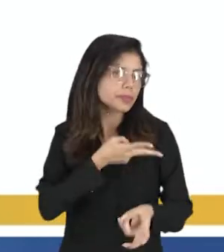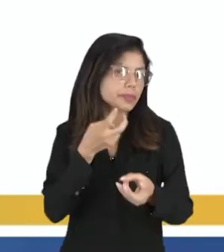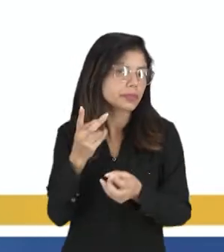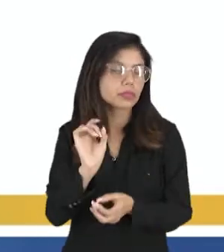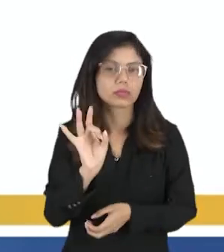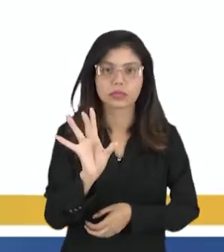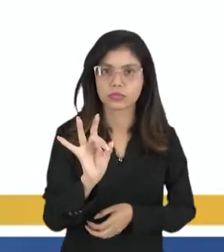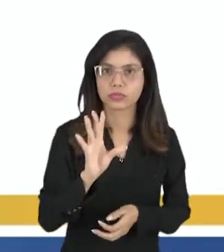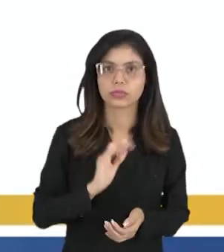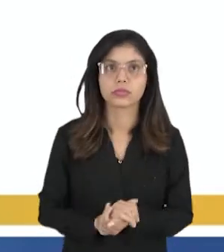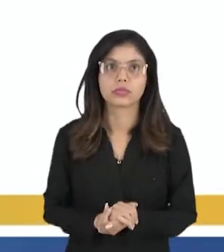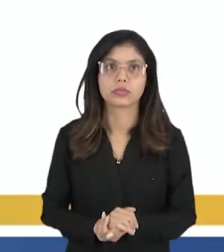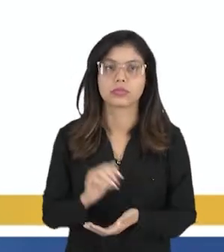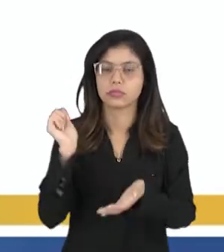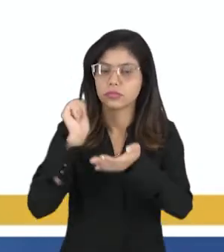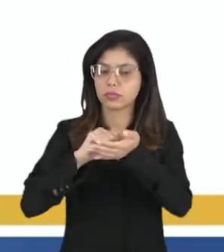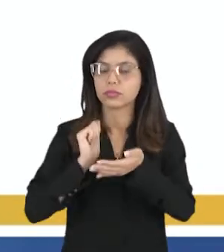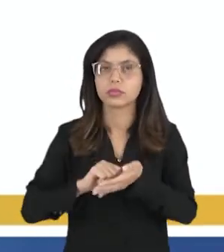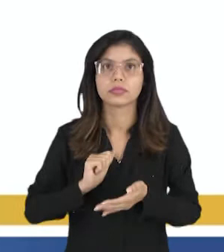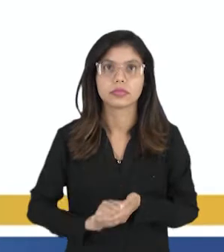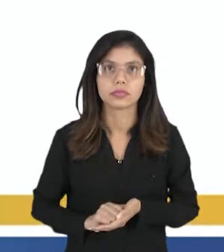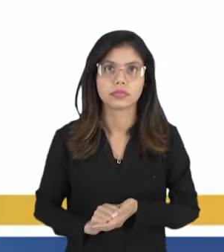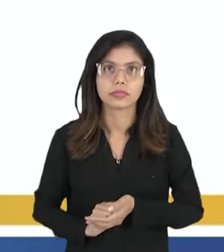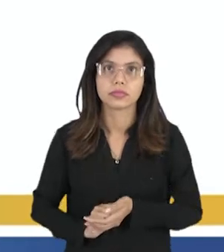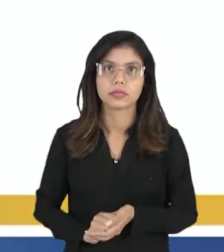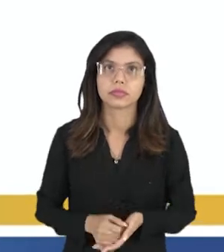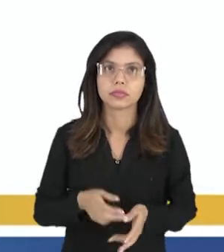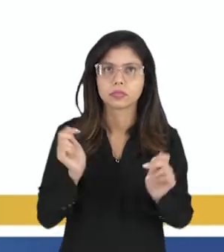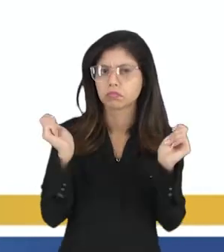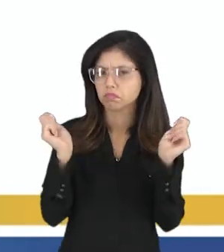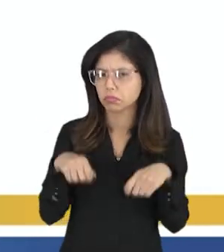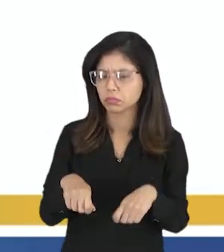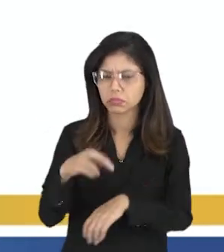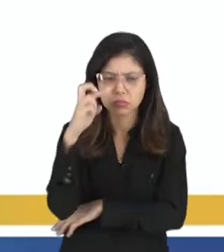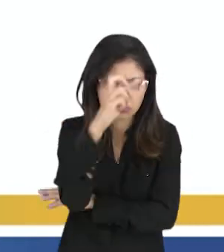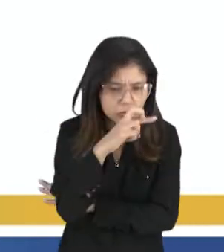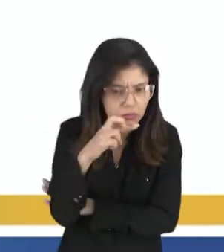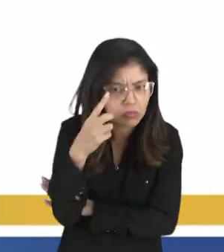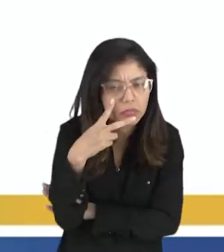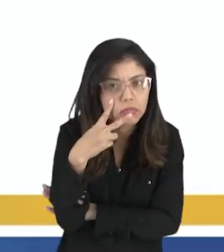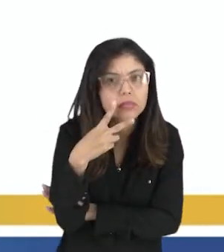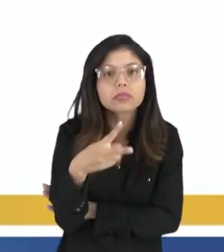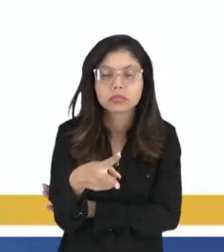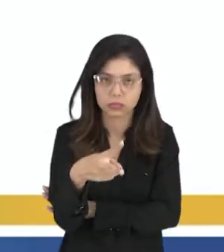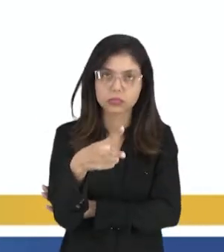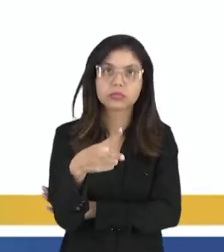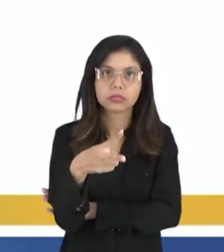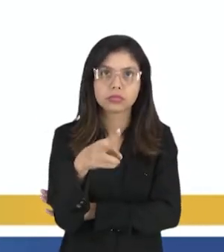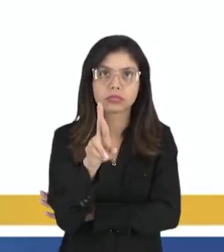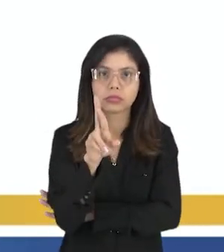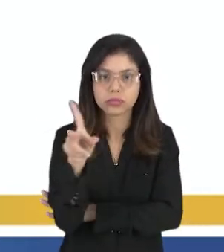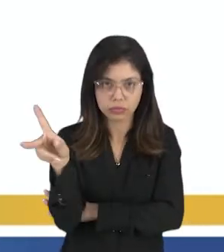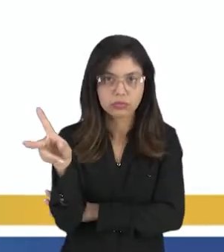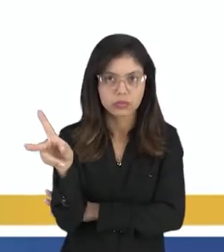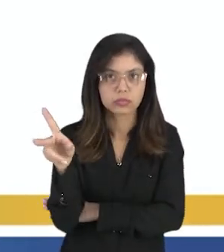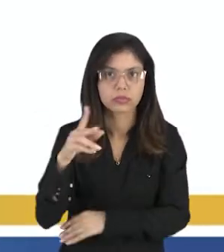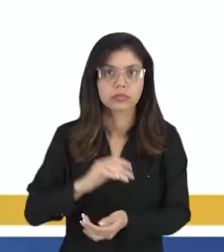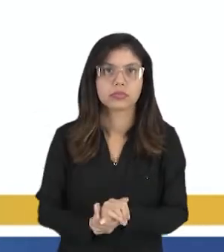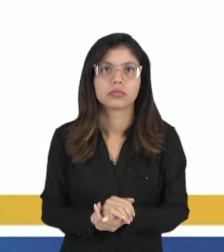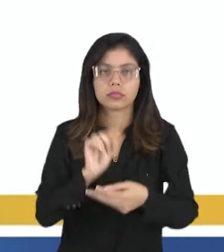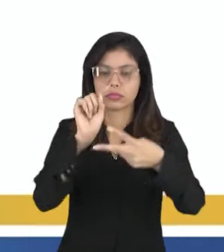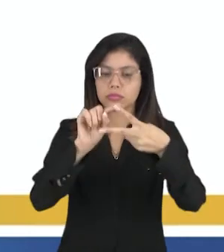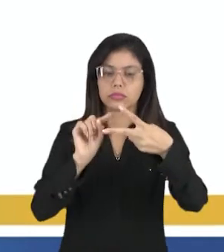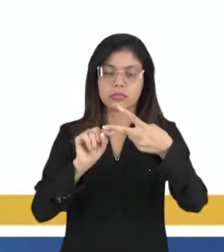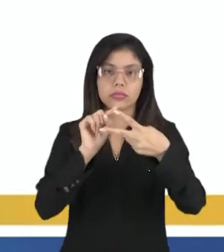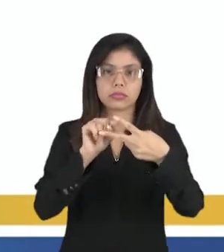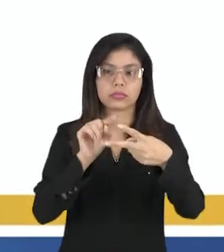não tivesse feito essa descrição para vocês. Seria possível, a olho nu, eu diferenciar o que